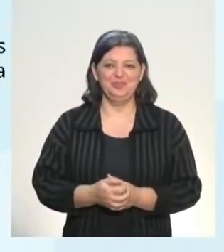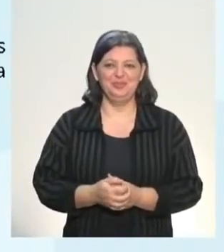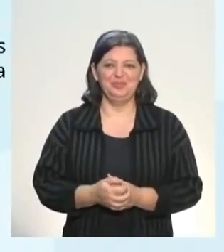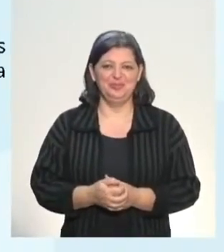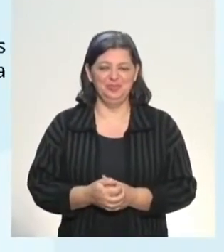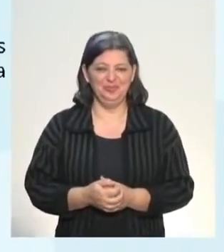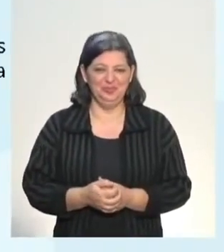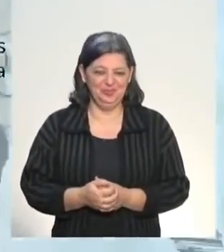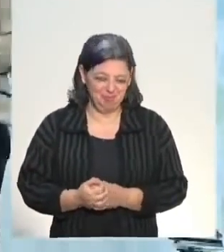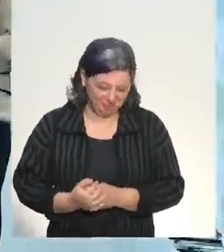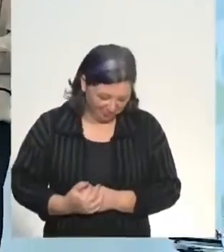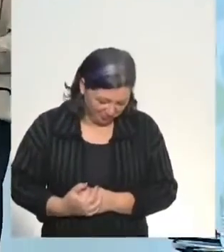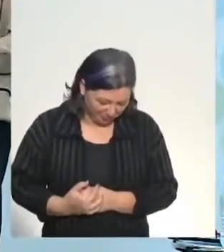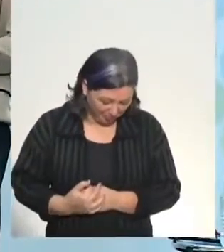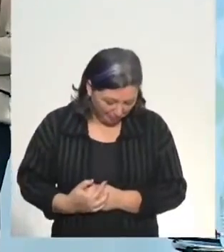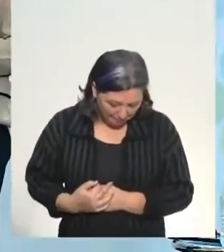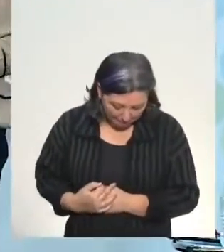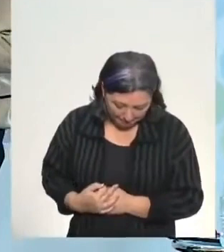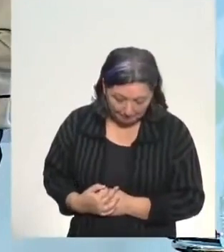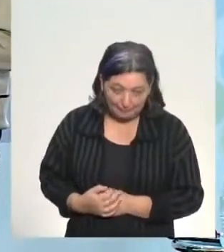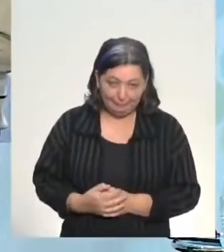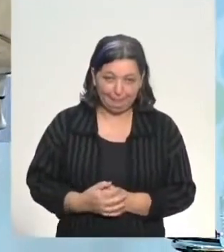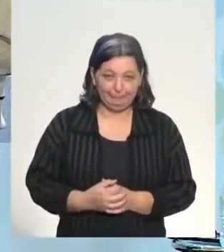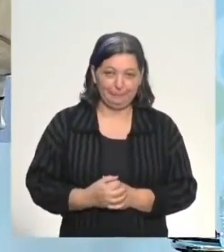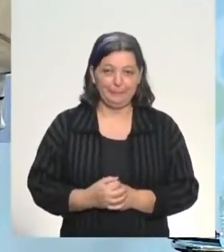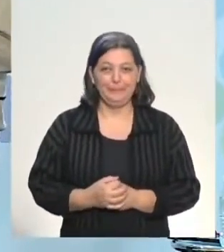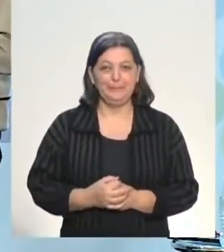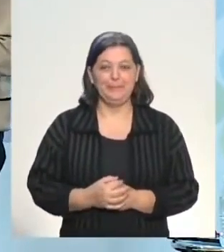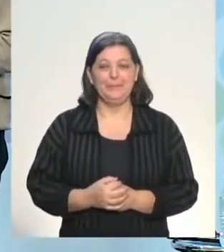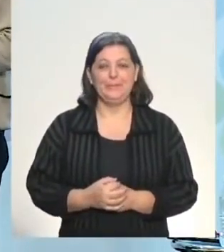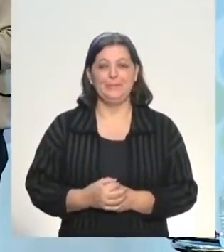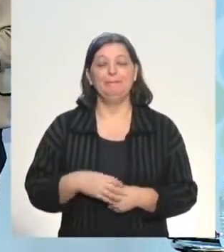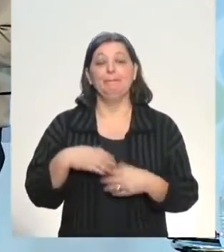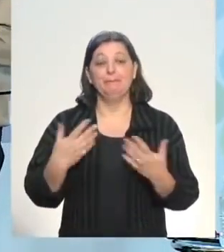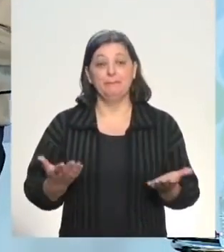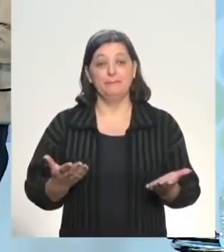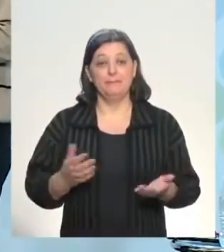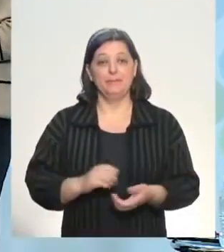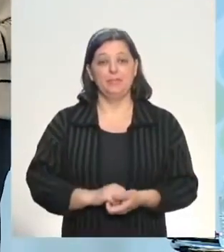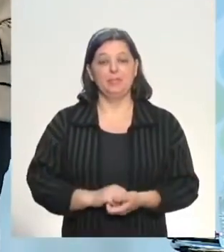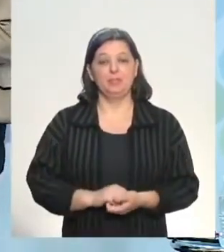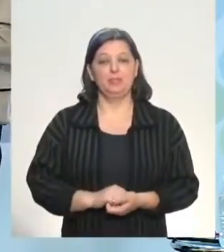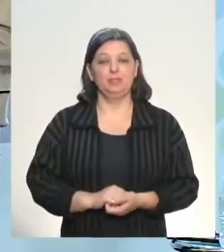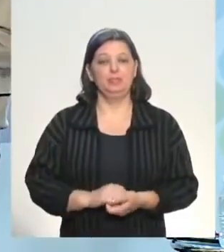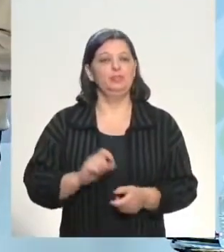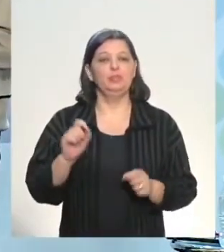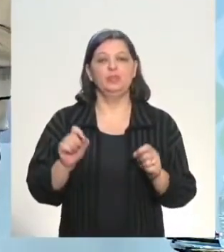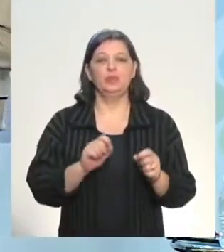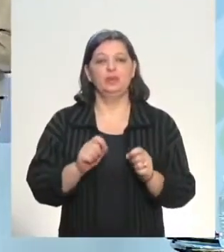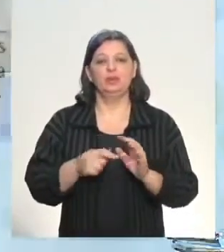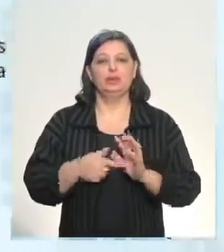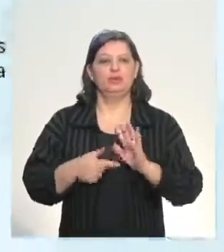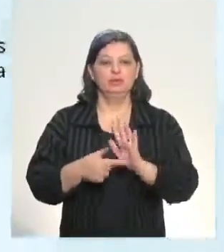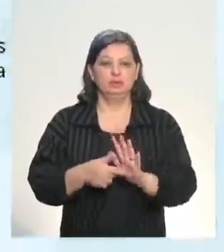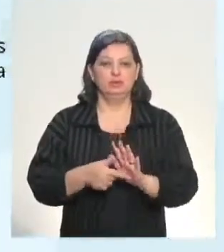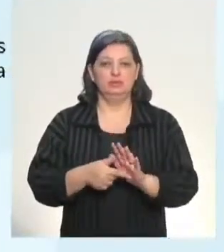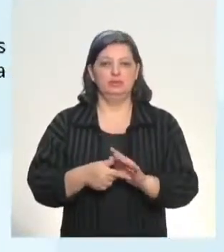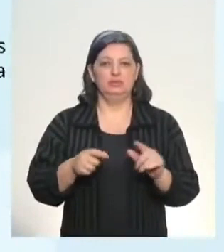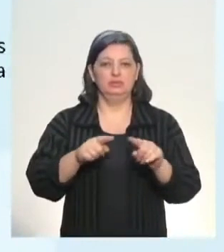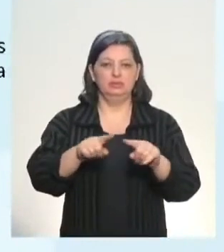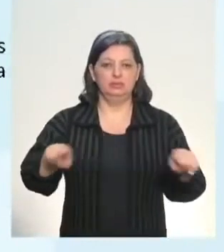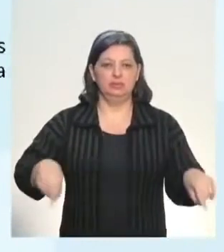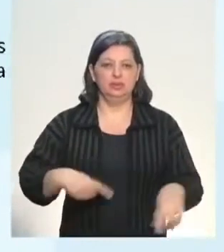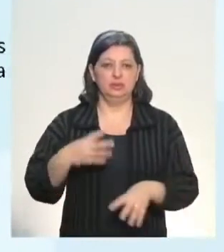falando. Tem nada disso não. Tudo bem? Bom, qual a expressão algébrica representa